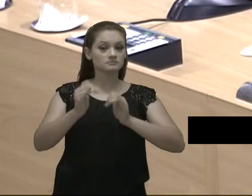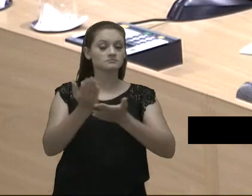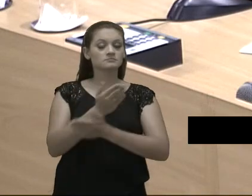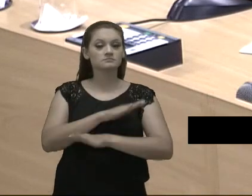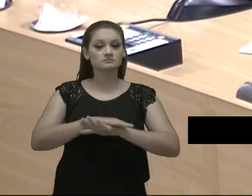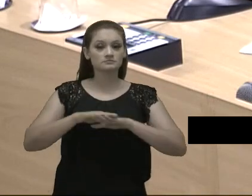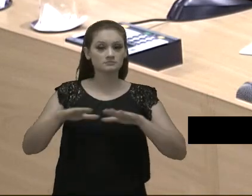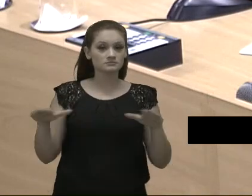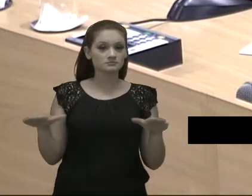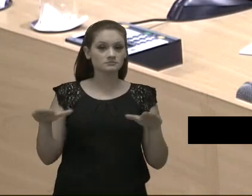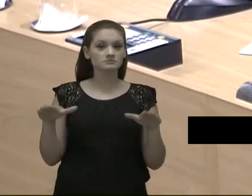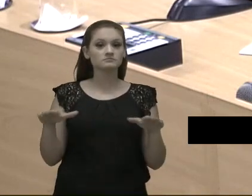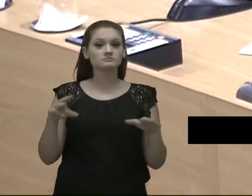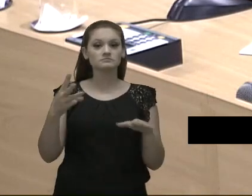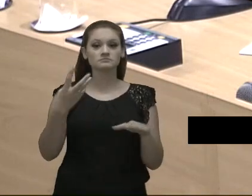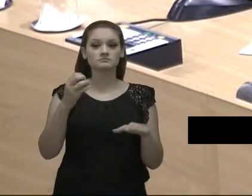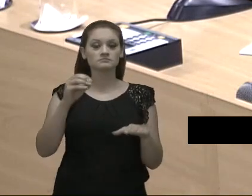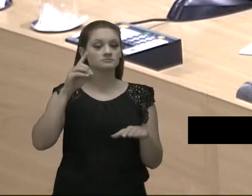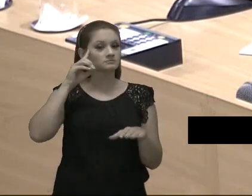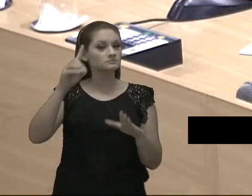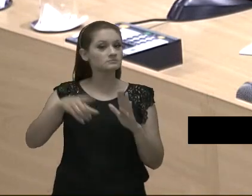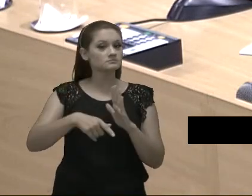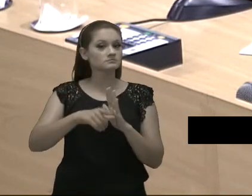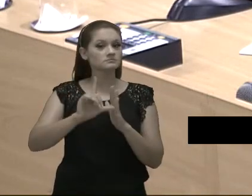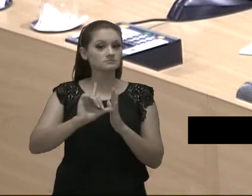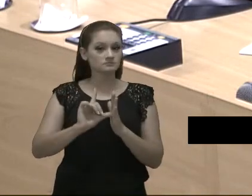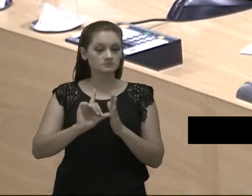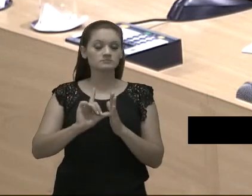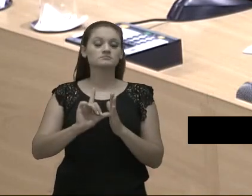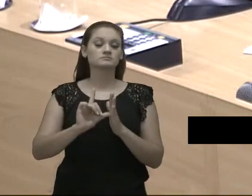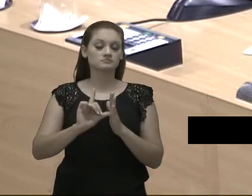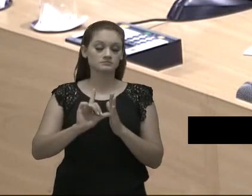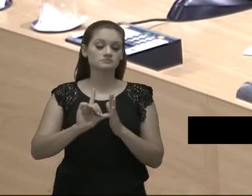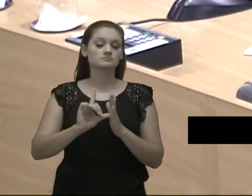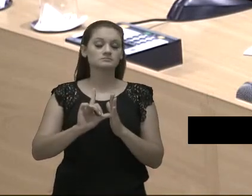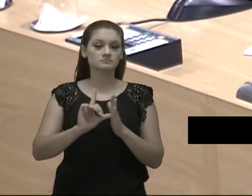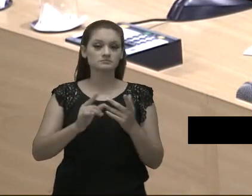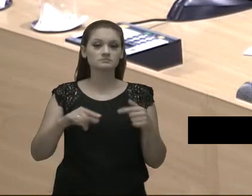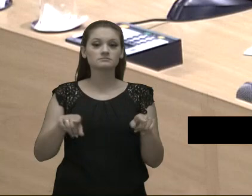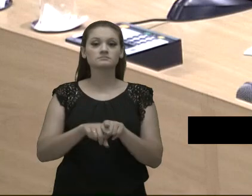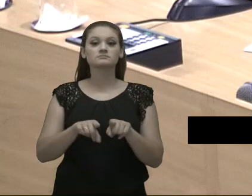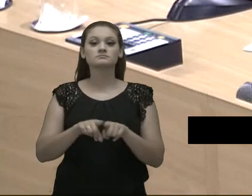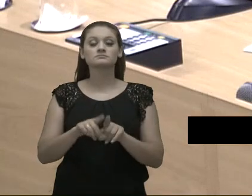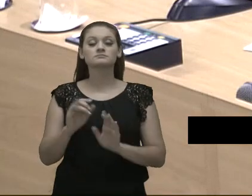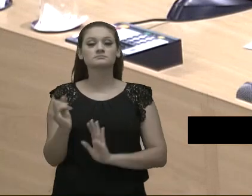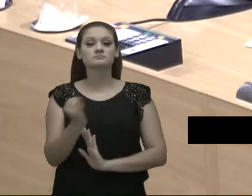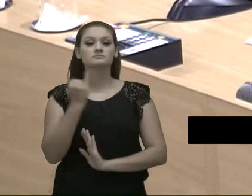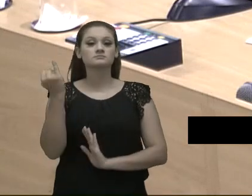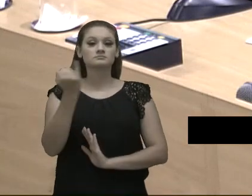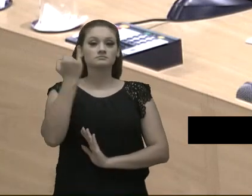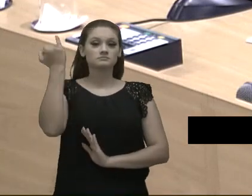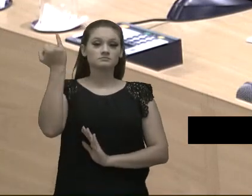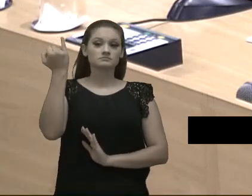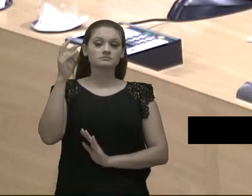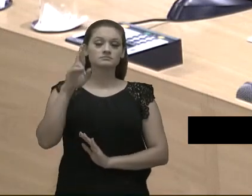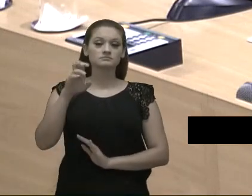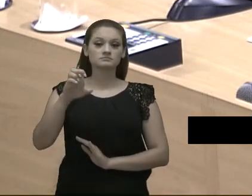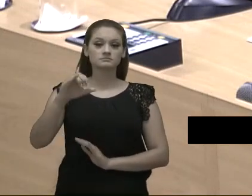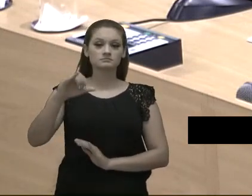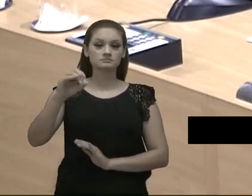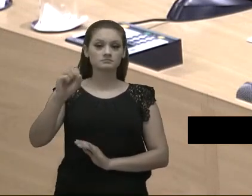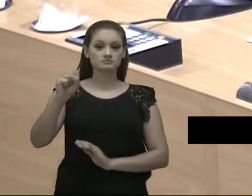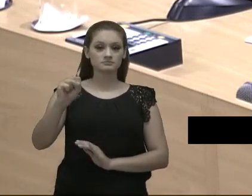contrato, mediante 30 dias de antecedência, né? Então, assim, o importante mesmo para a rescisão é que haja